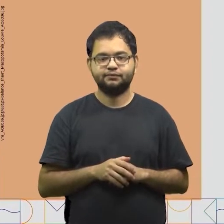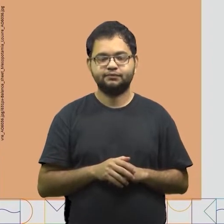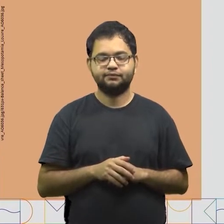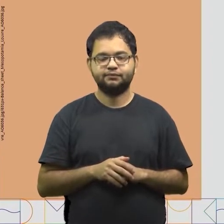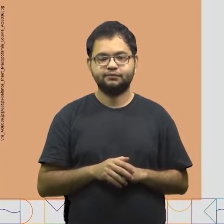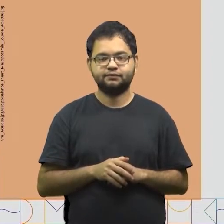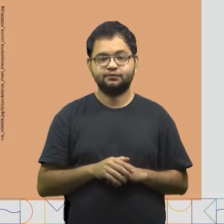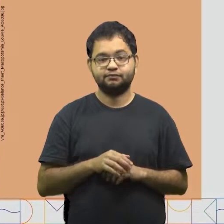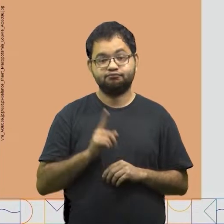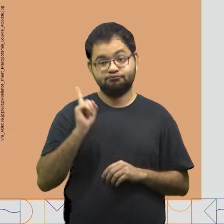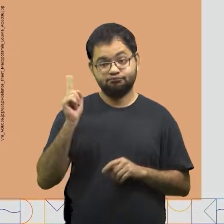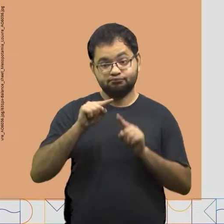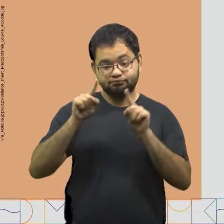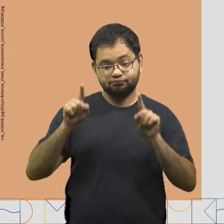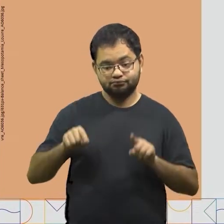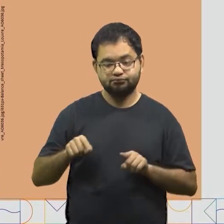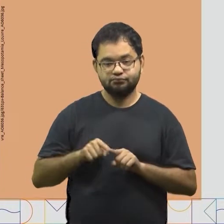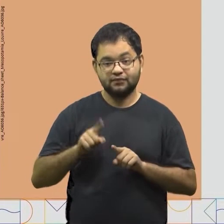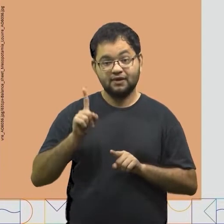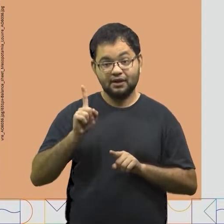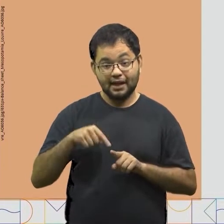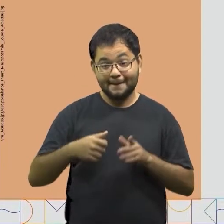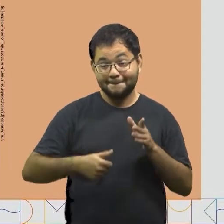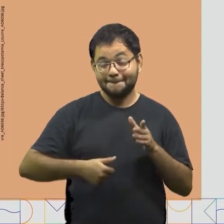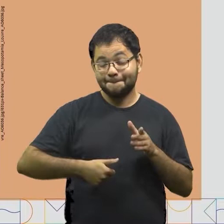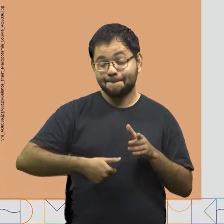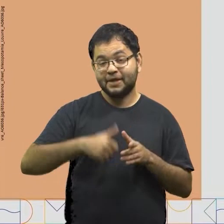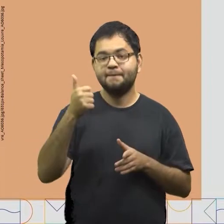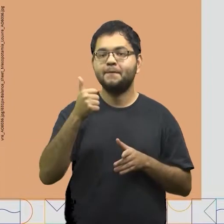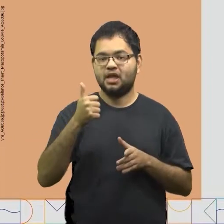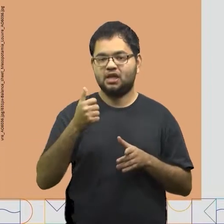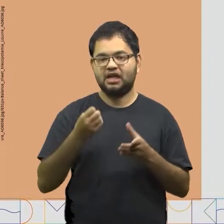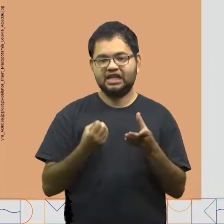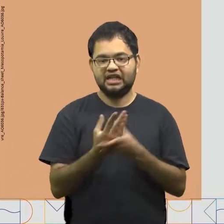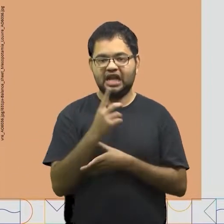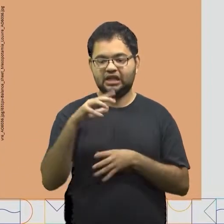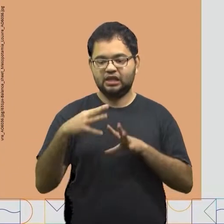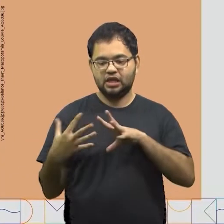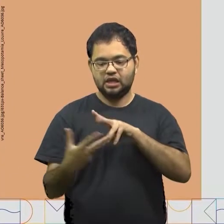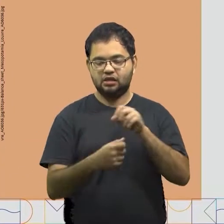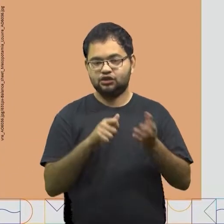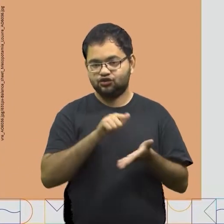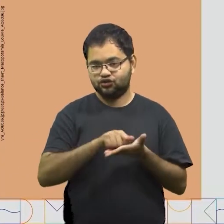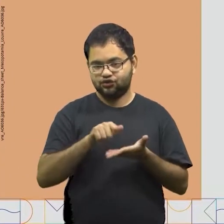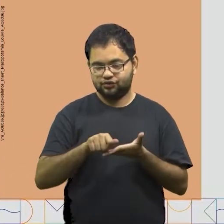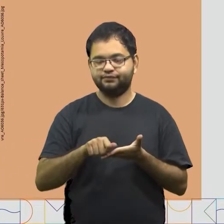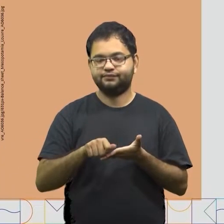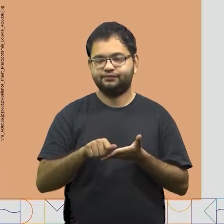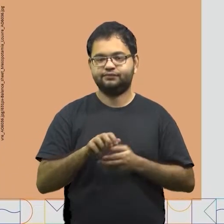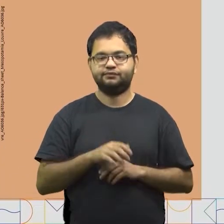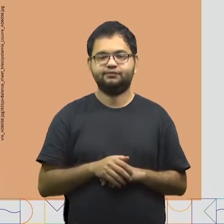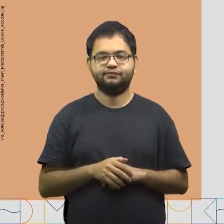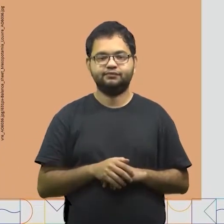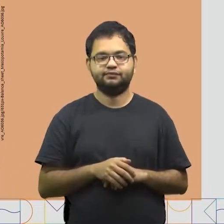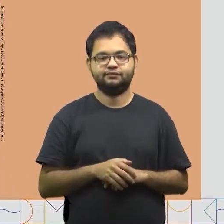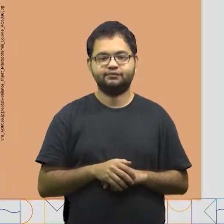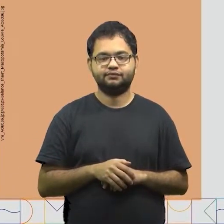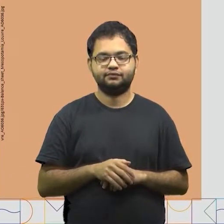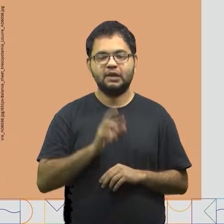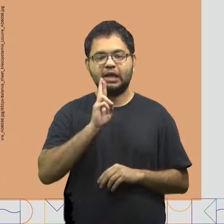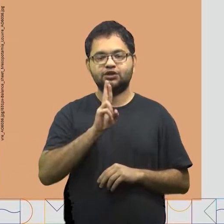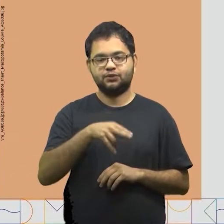que você precisa lembrar essa escrita é considerada a primeira da humanidade acredito que essa é fácil para você